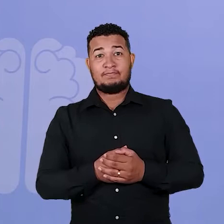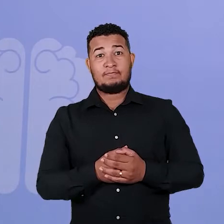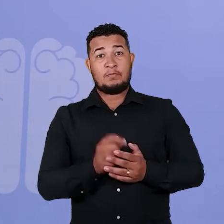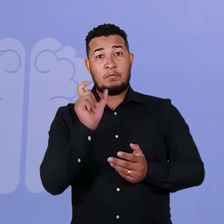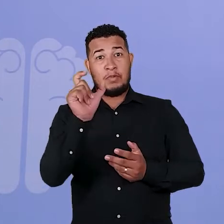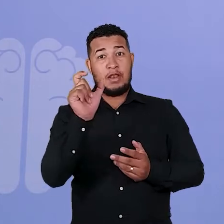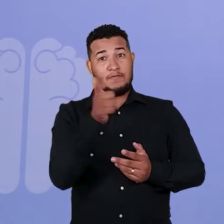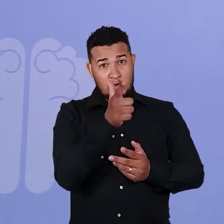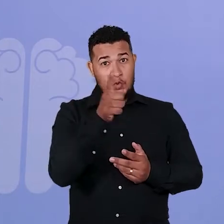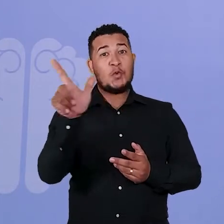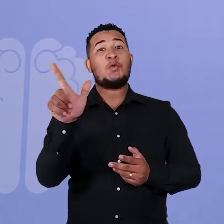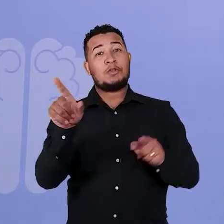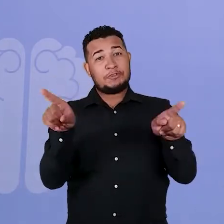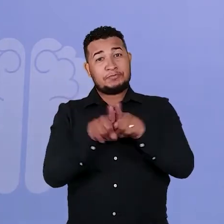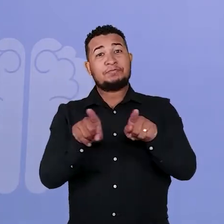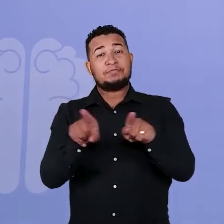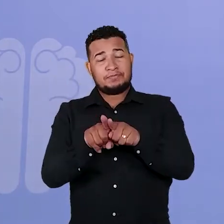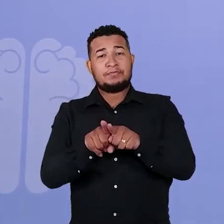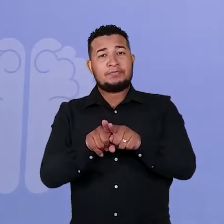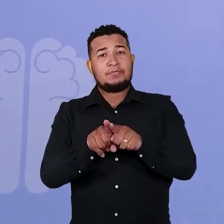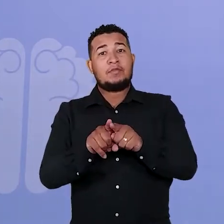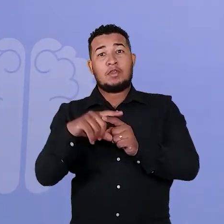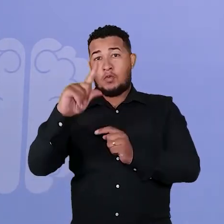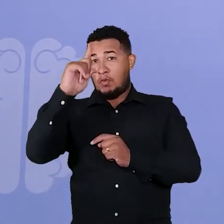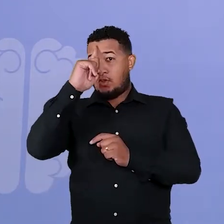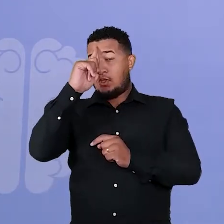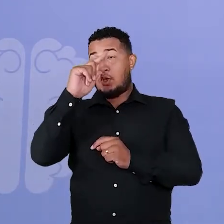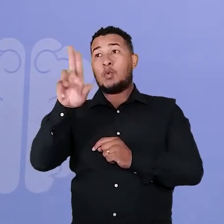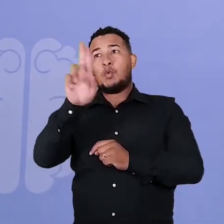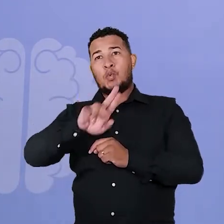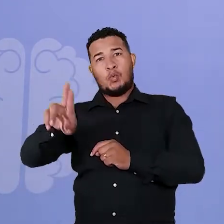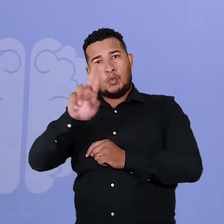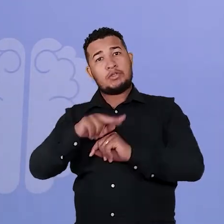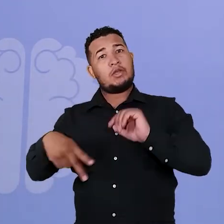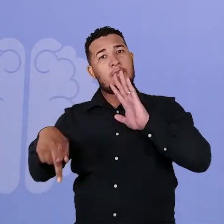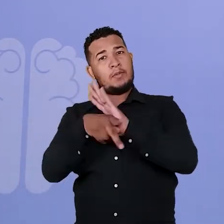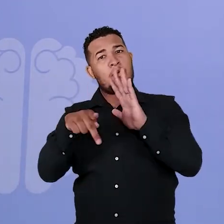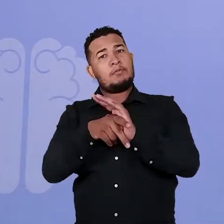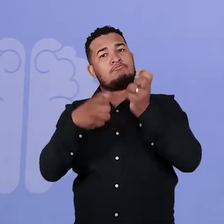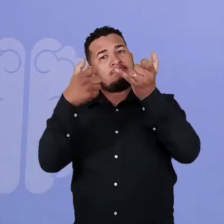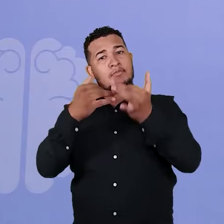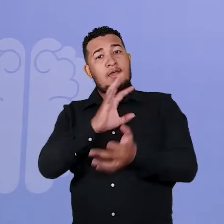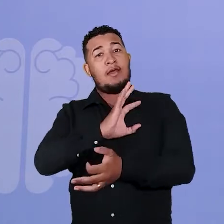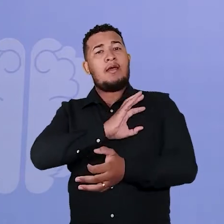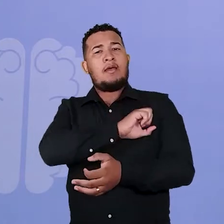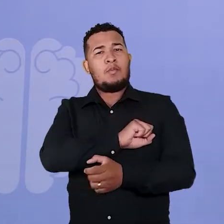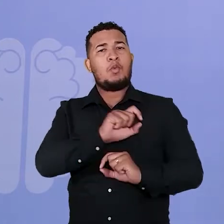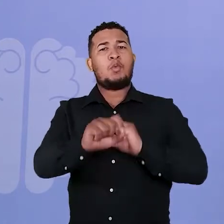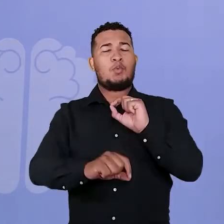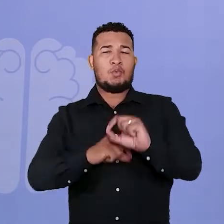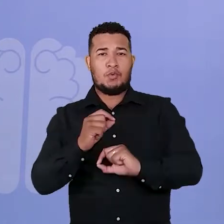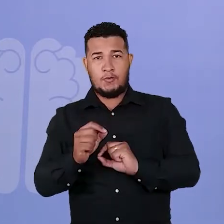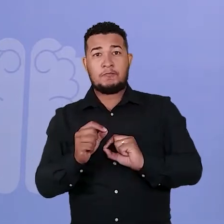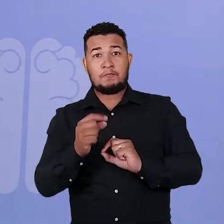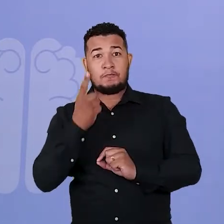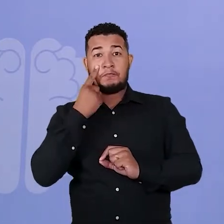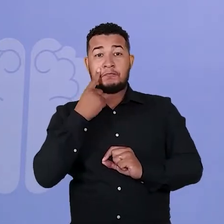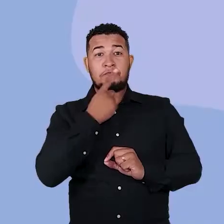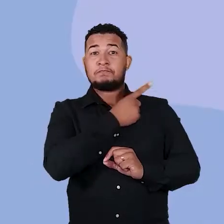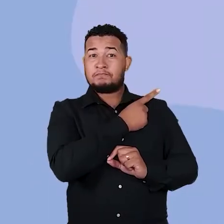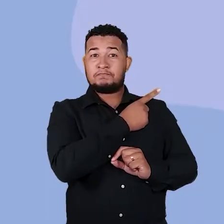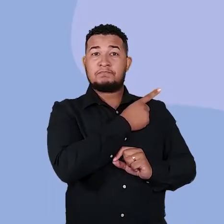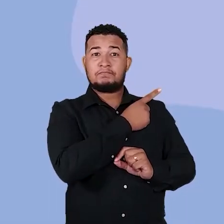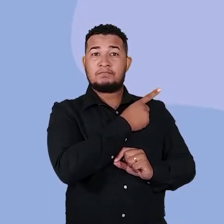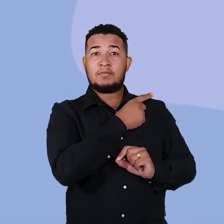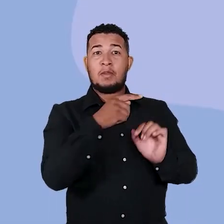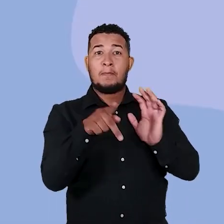filosofia. Uma outra palavra que o grego também utiliza para dizer amor, vamos lá